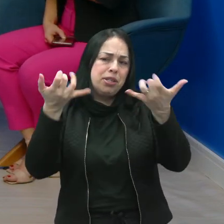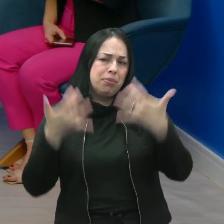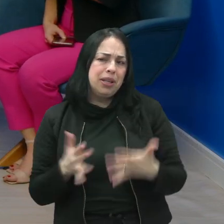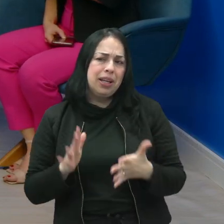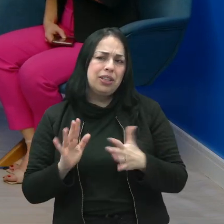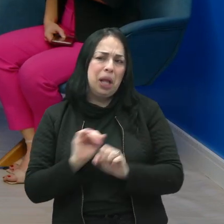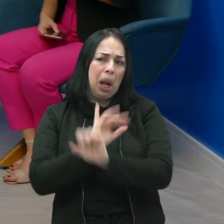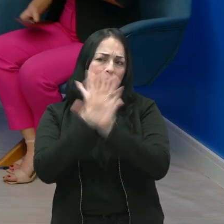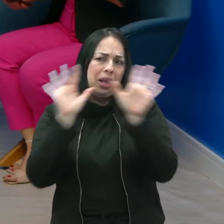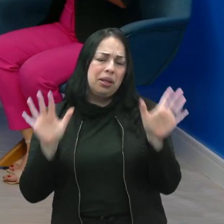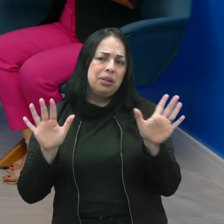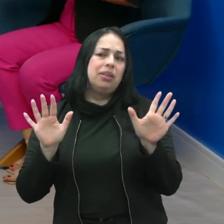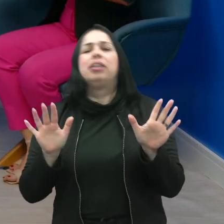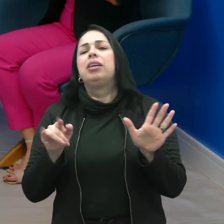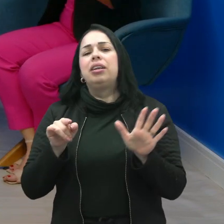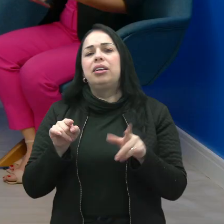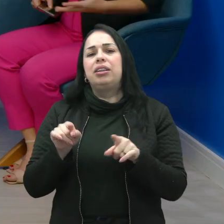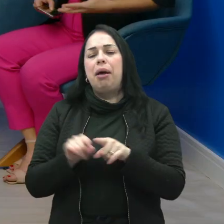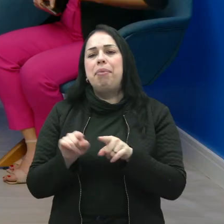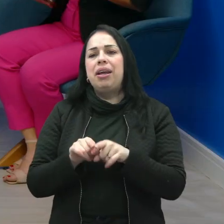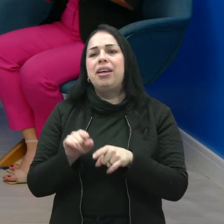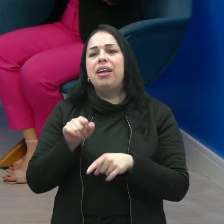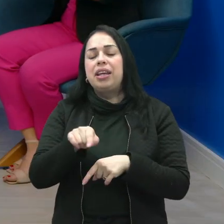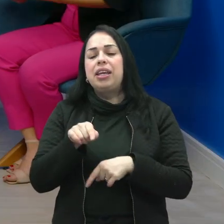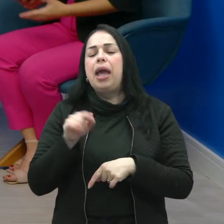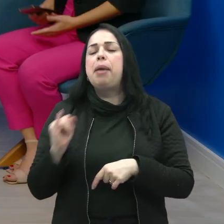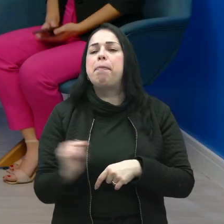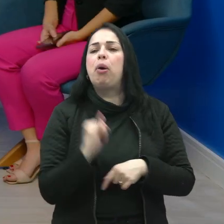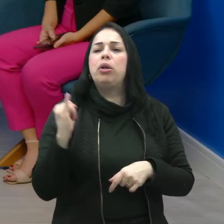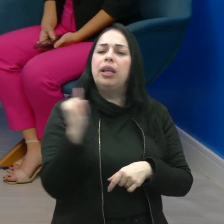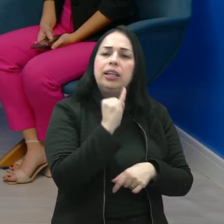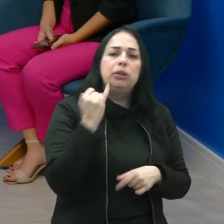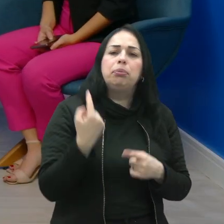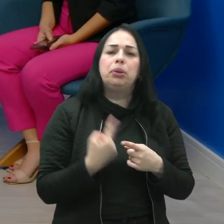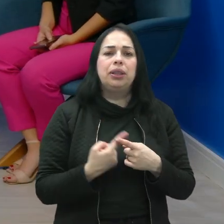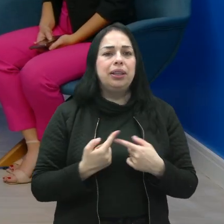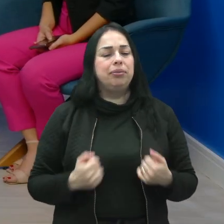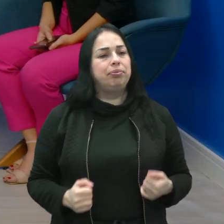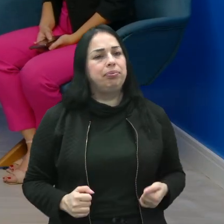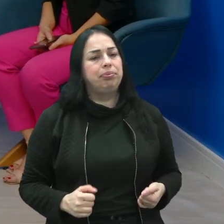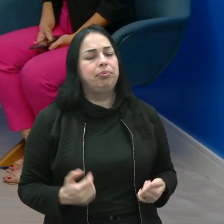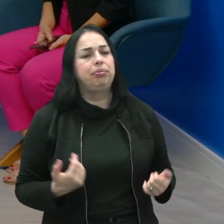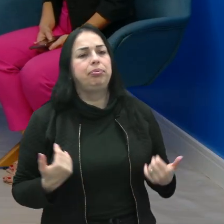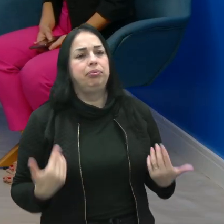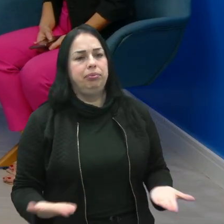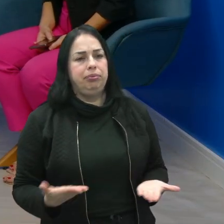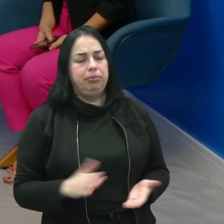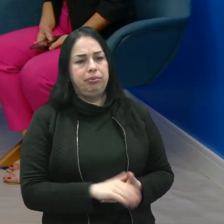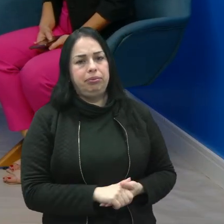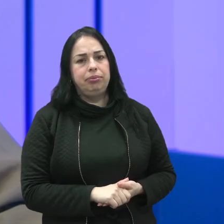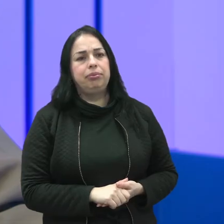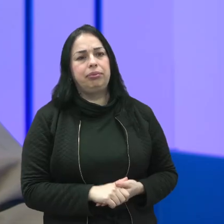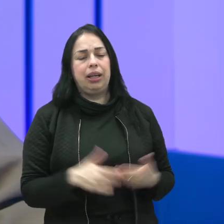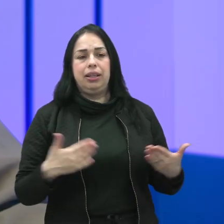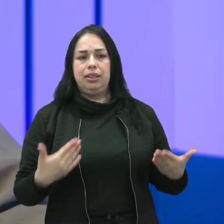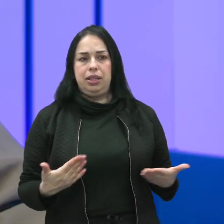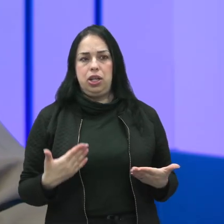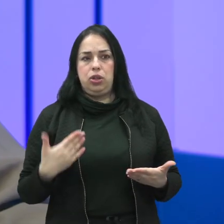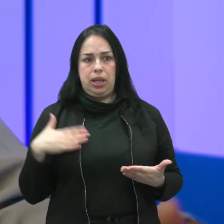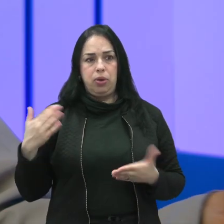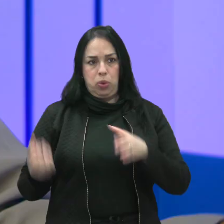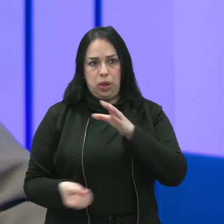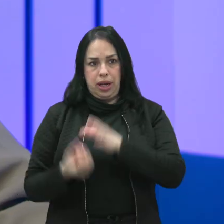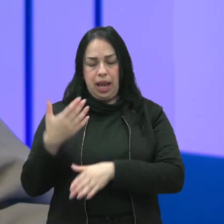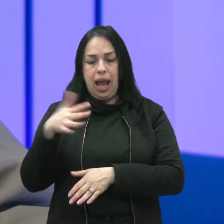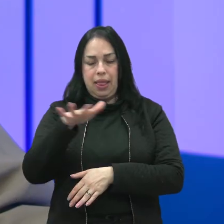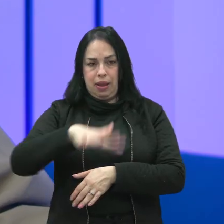funciona de fato, né? Como que isso chega até as famílias, a importância disso. Então, eu tenho